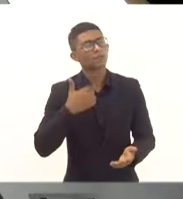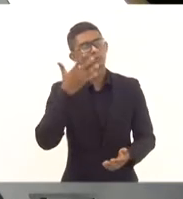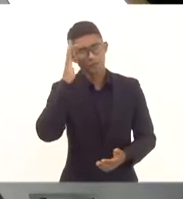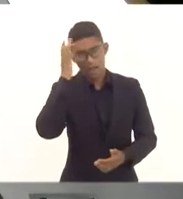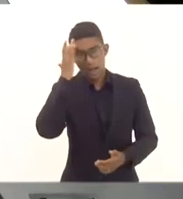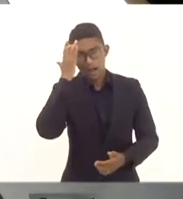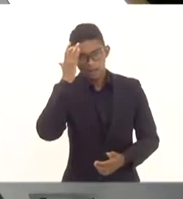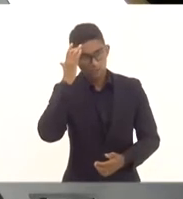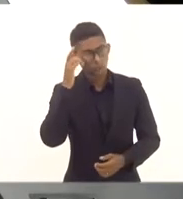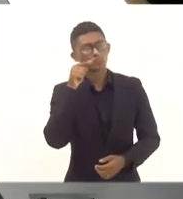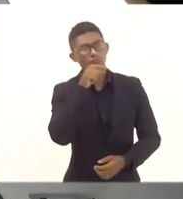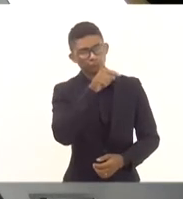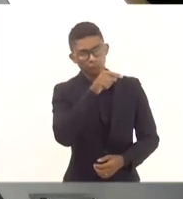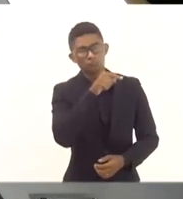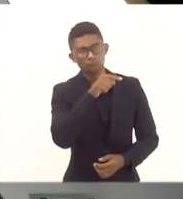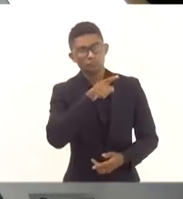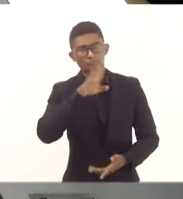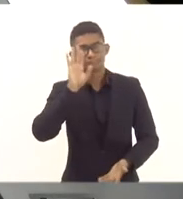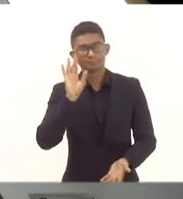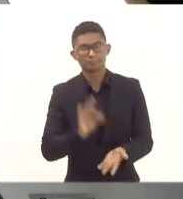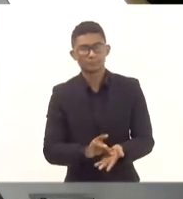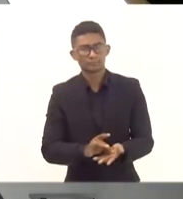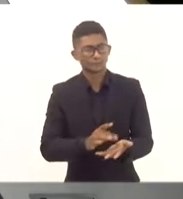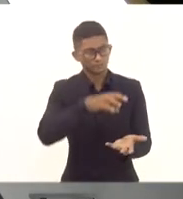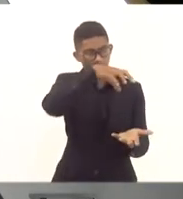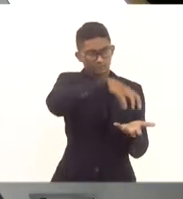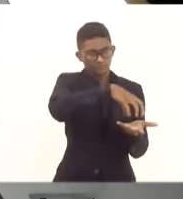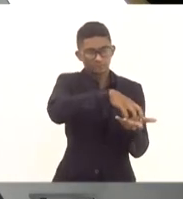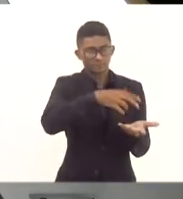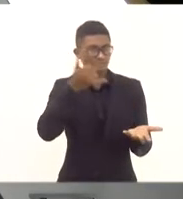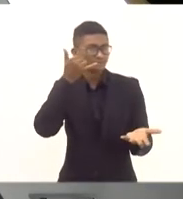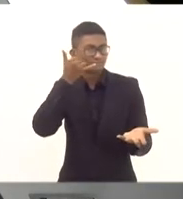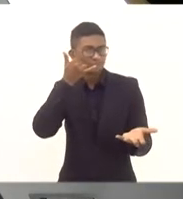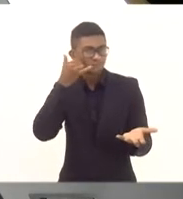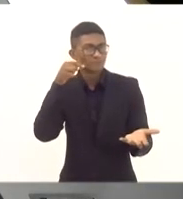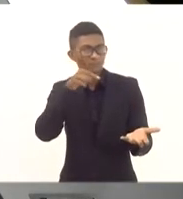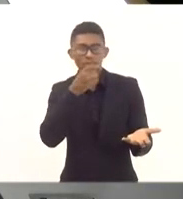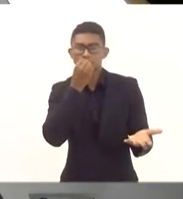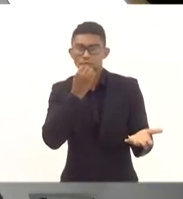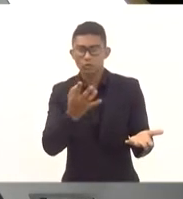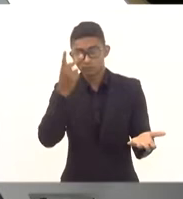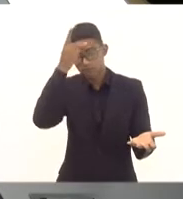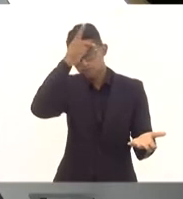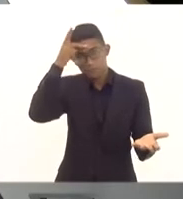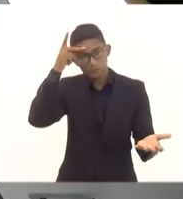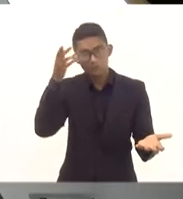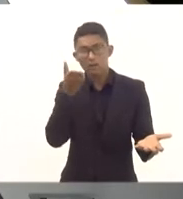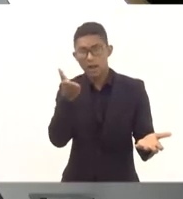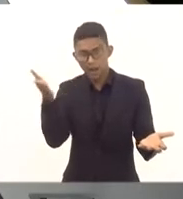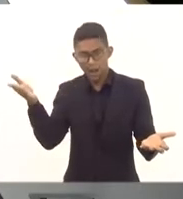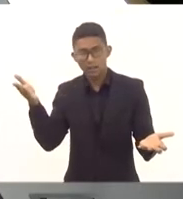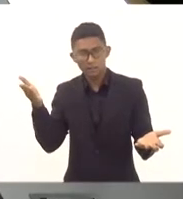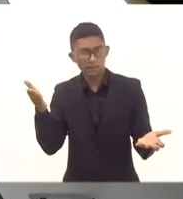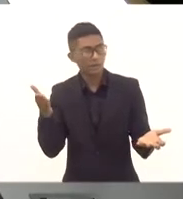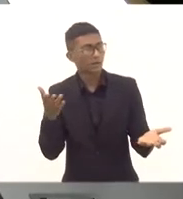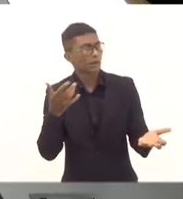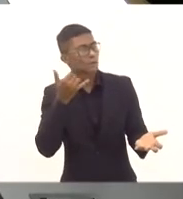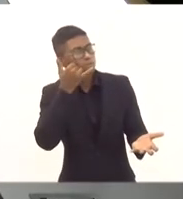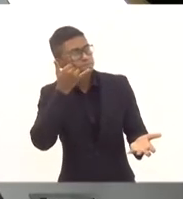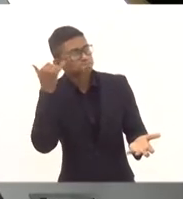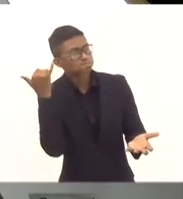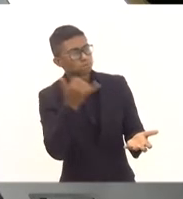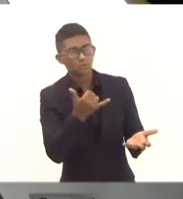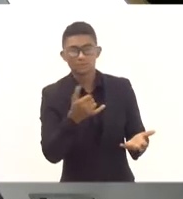acredito que de fato é com o caos entre as pessoas foi muito rápido então as pessoas têm procurado o call center pelos